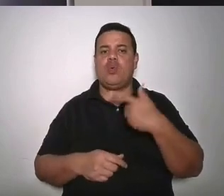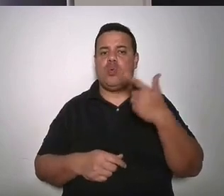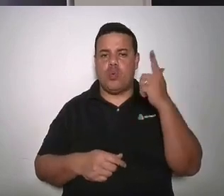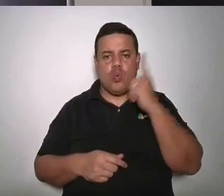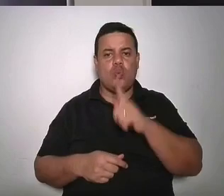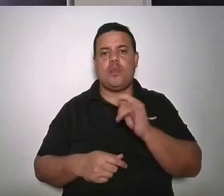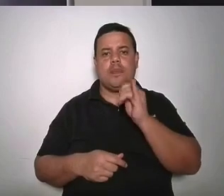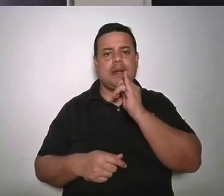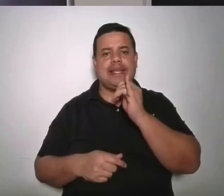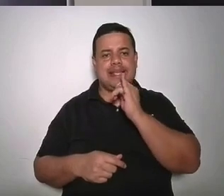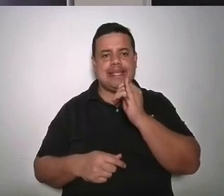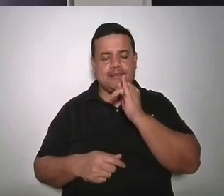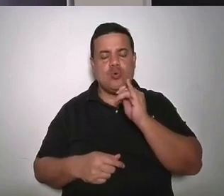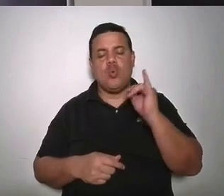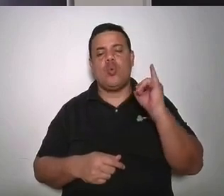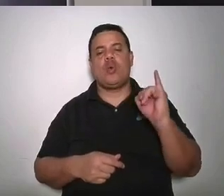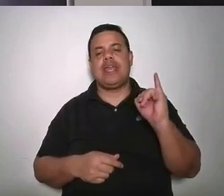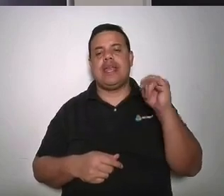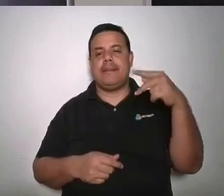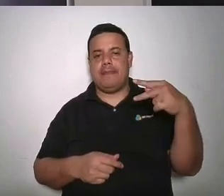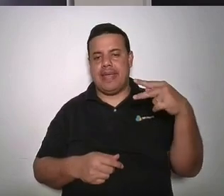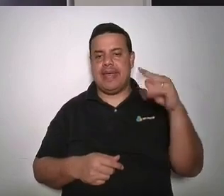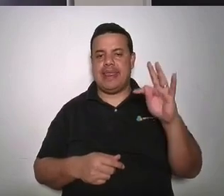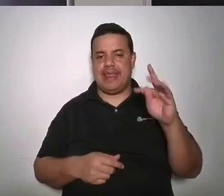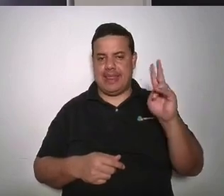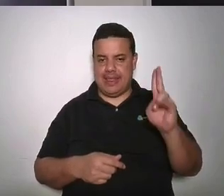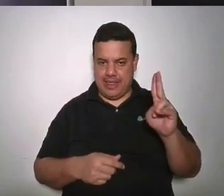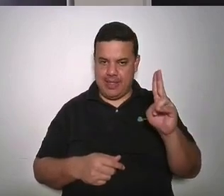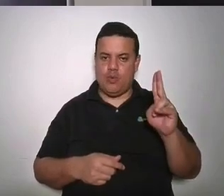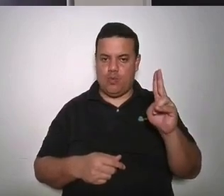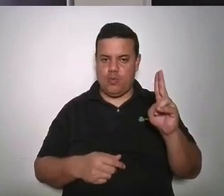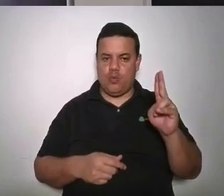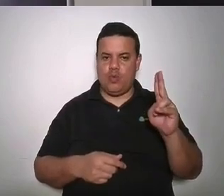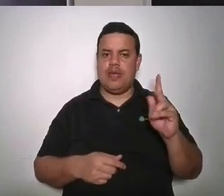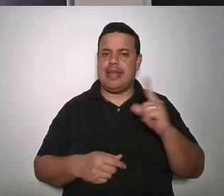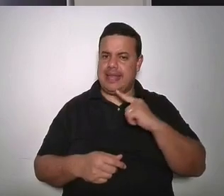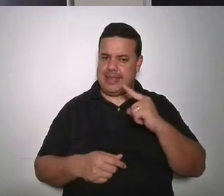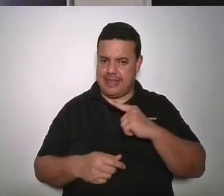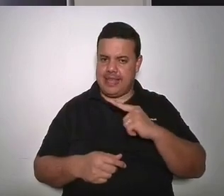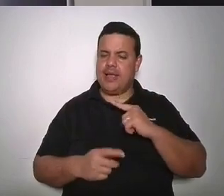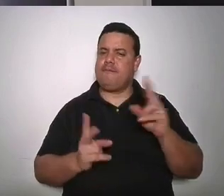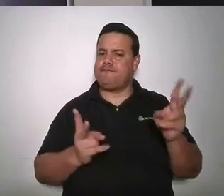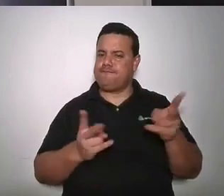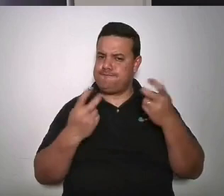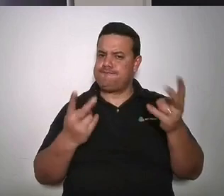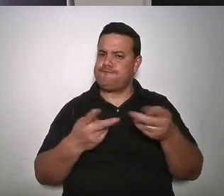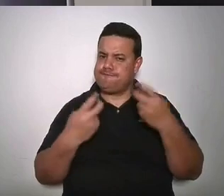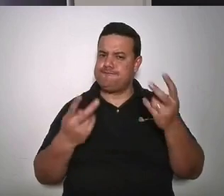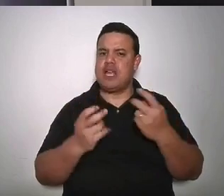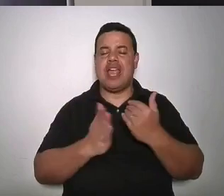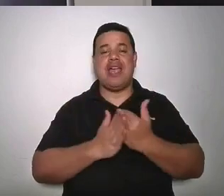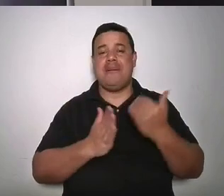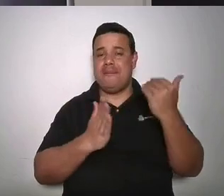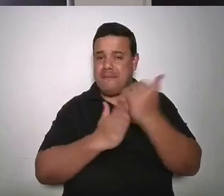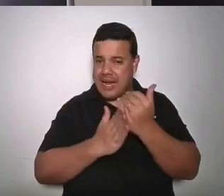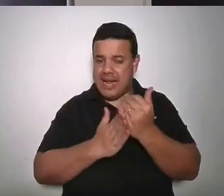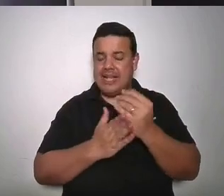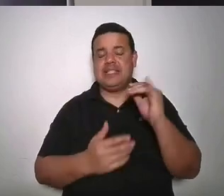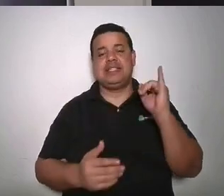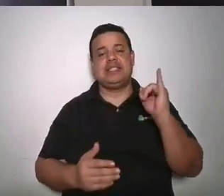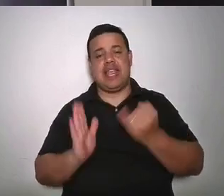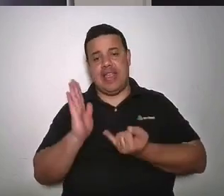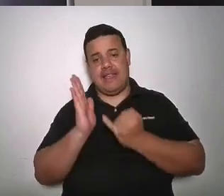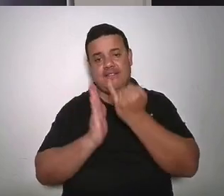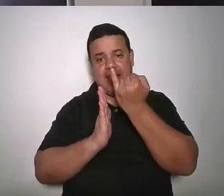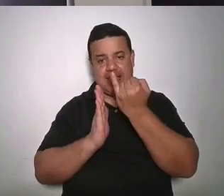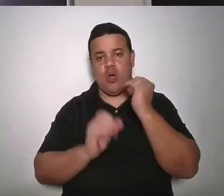o nosso IPTU, em cima de quê? Do IPTU arrecadado até a presente data, mais a inflação do ano que vem. Então,